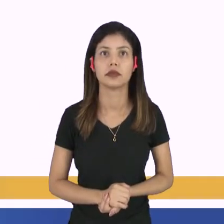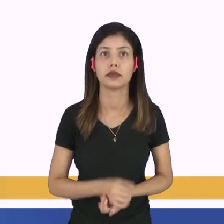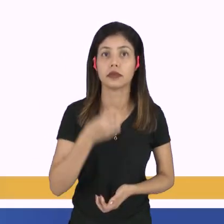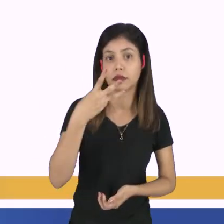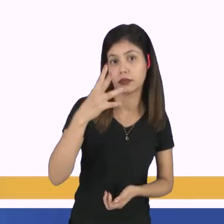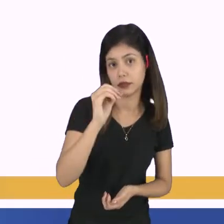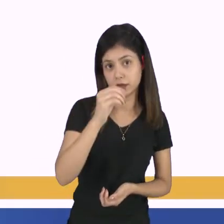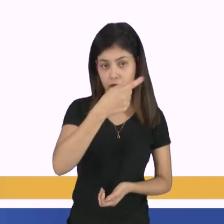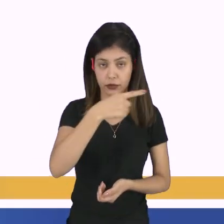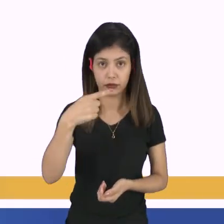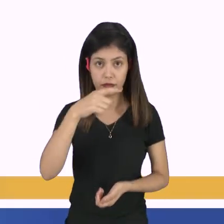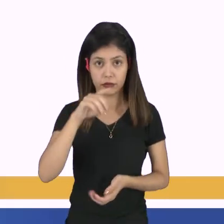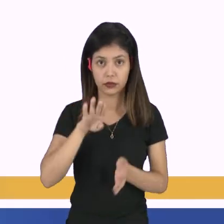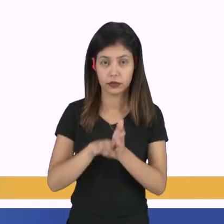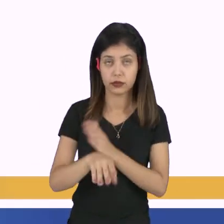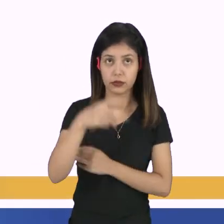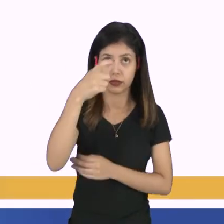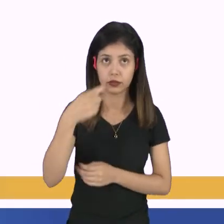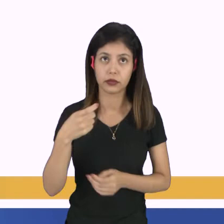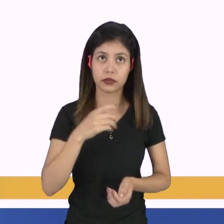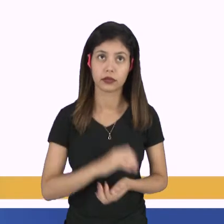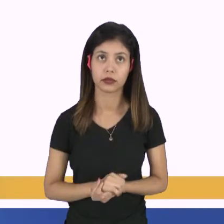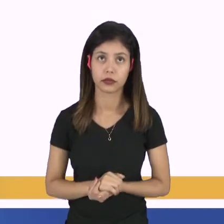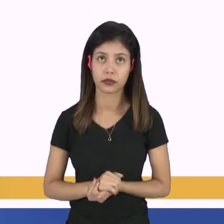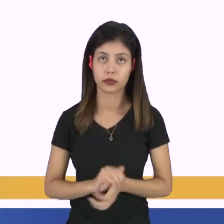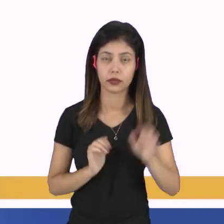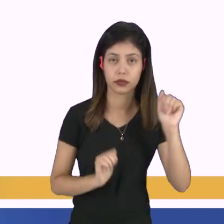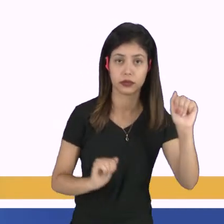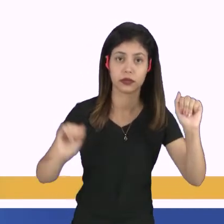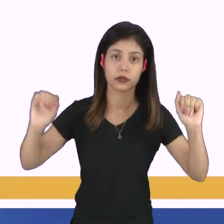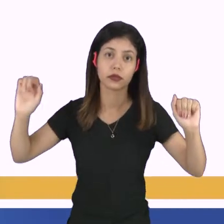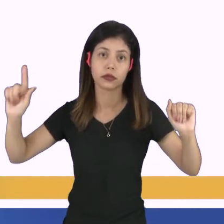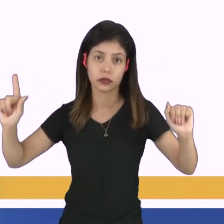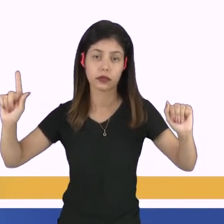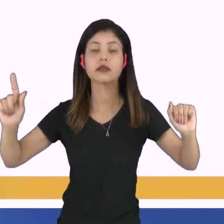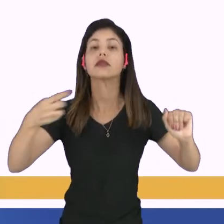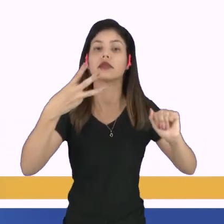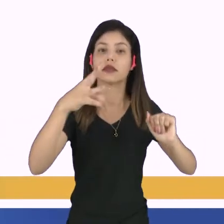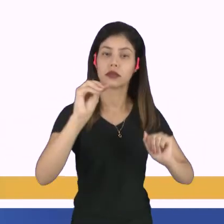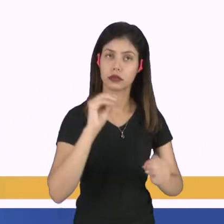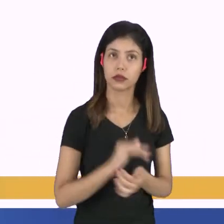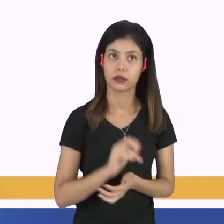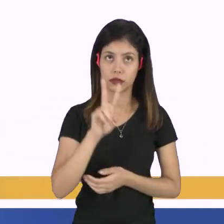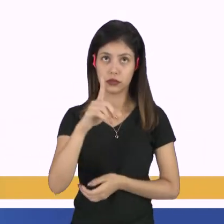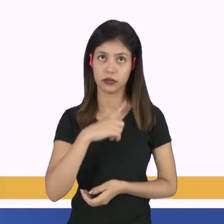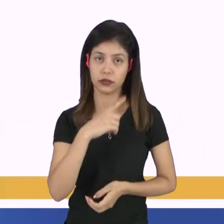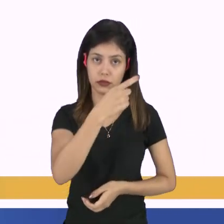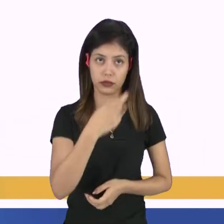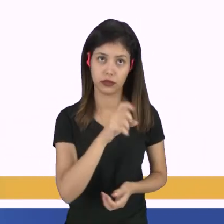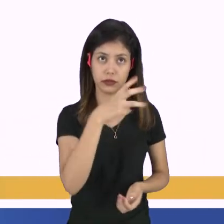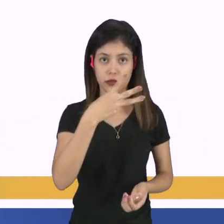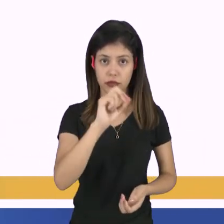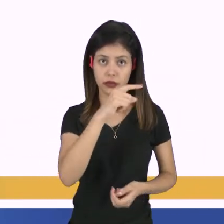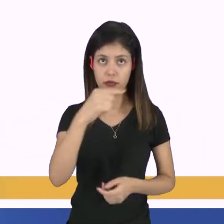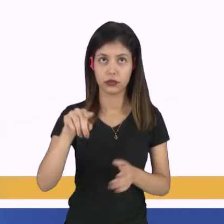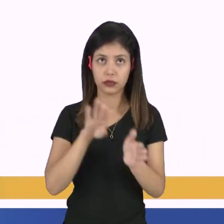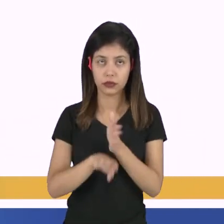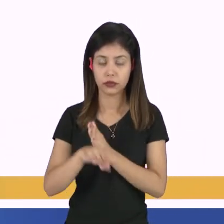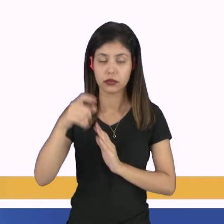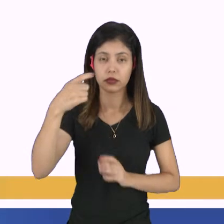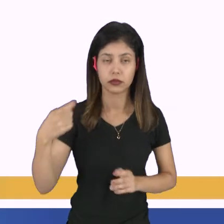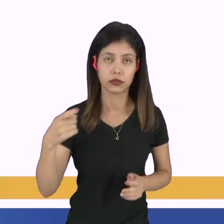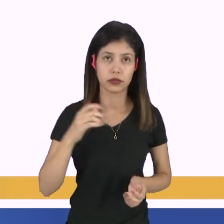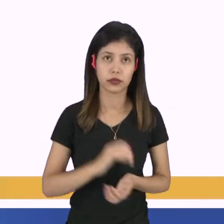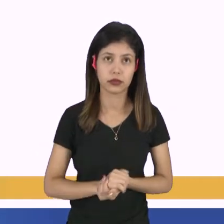30 menos X, porque esse segmento todinho aqui, gente, ó, de A até G é 30. Aqui já tem X, então aqui é 30 menos X.